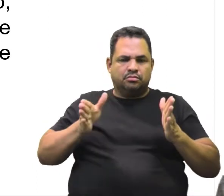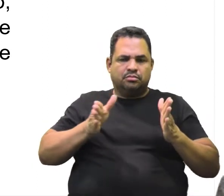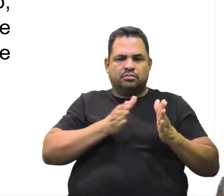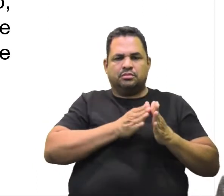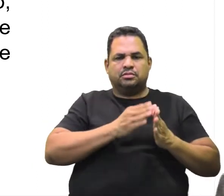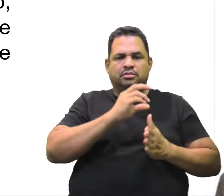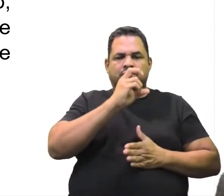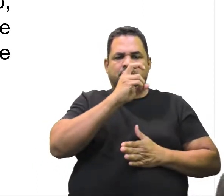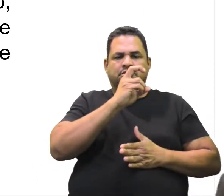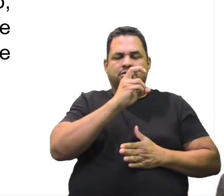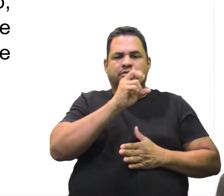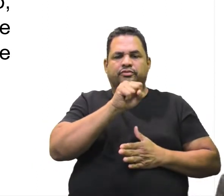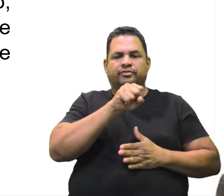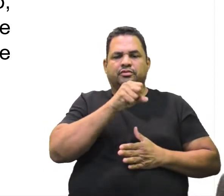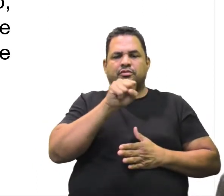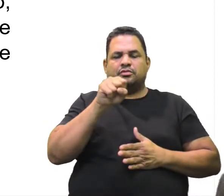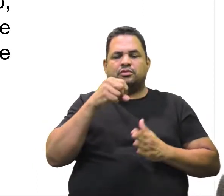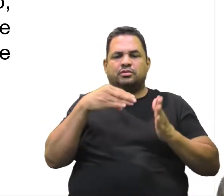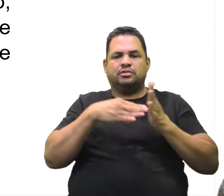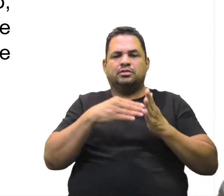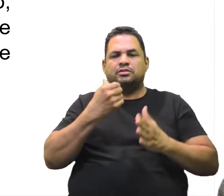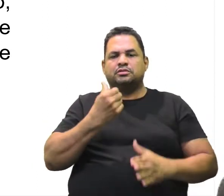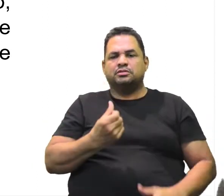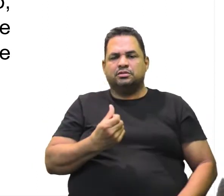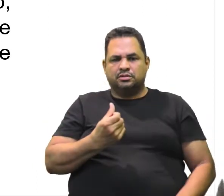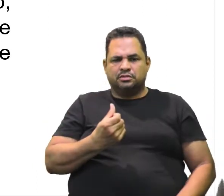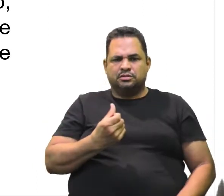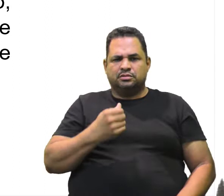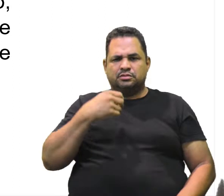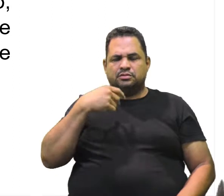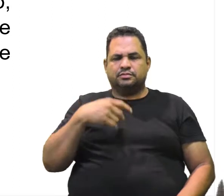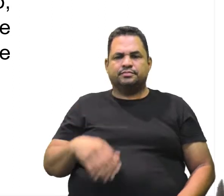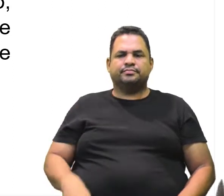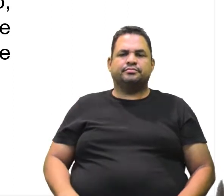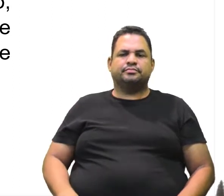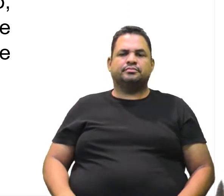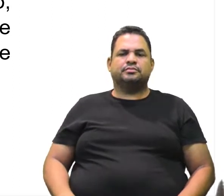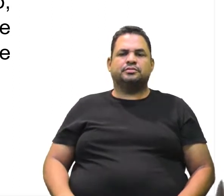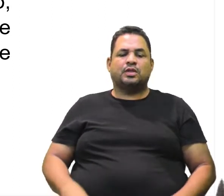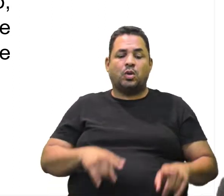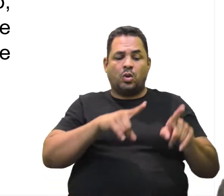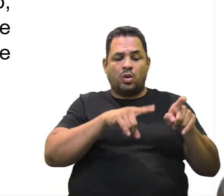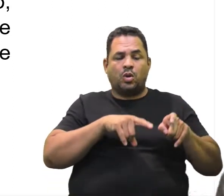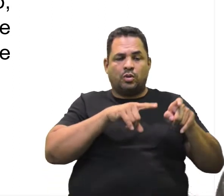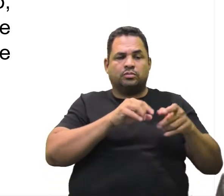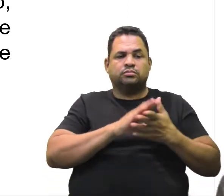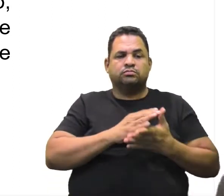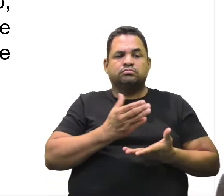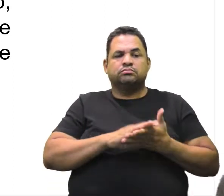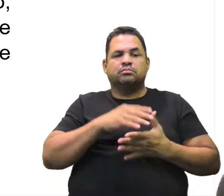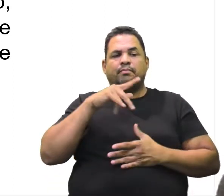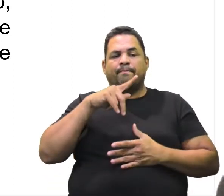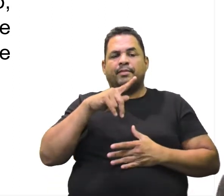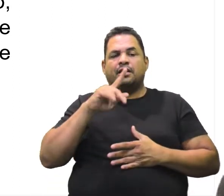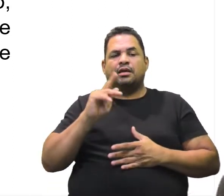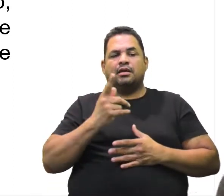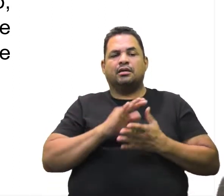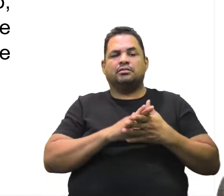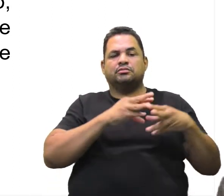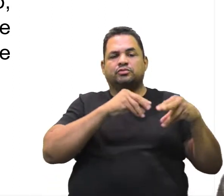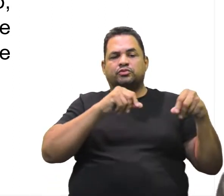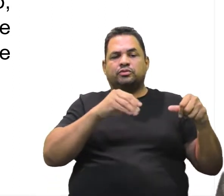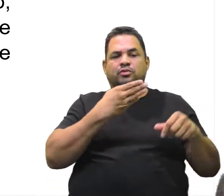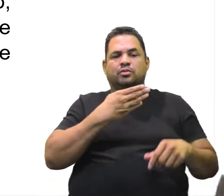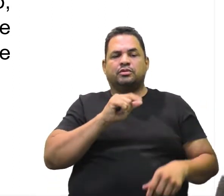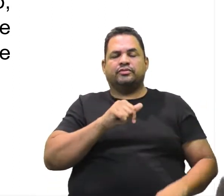5,8 e 6. Em uma fazenda, o valor do pH do solo é